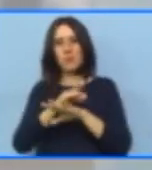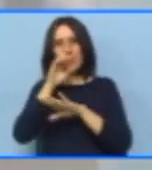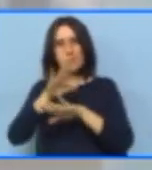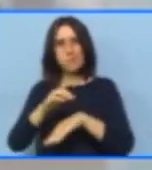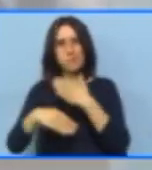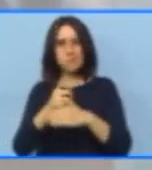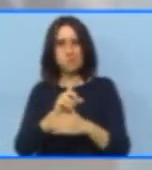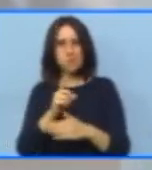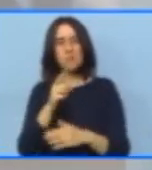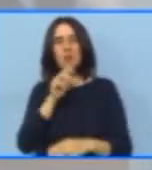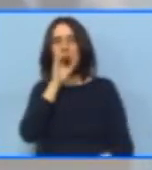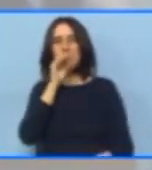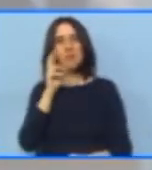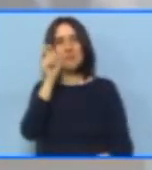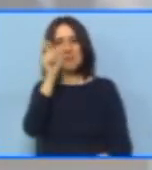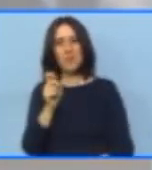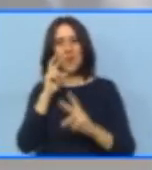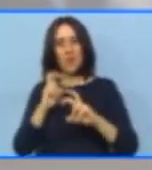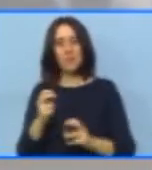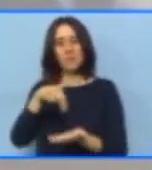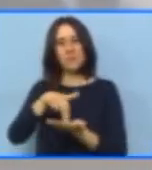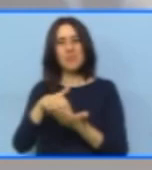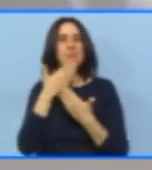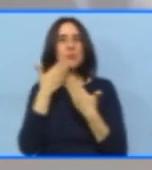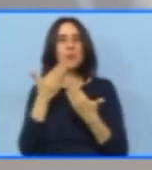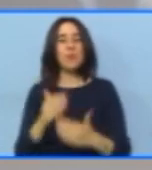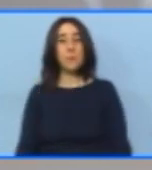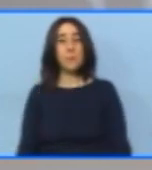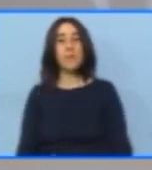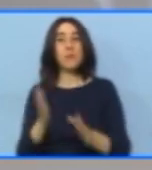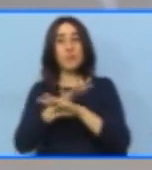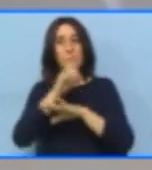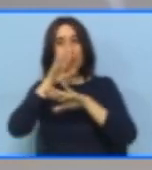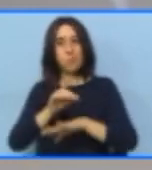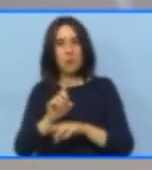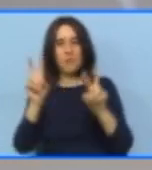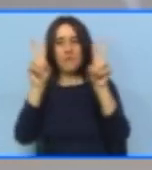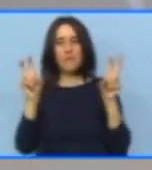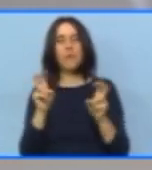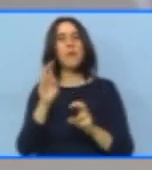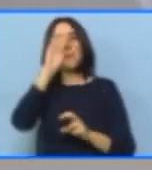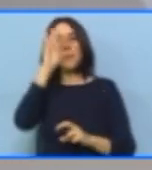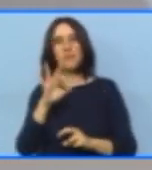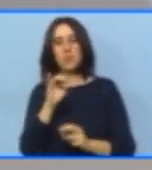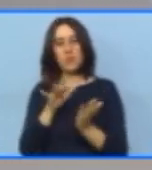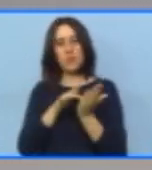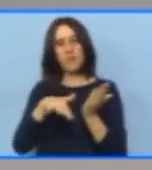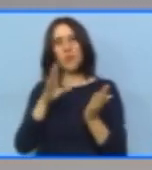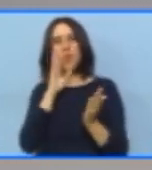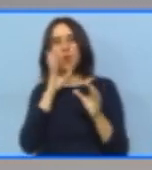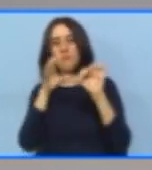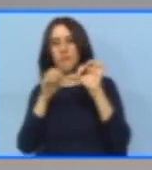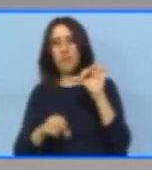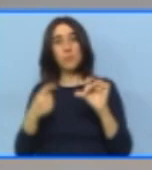mais acerca deste homem. Obrigado pela vossa presença. A Revolução Imparável do Papa Francisco é um livro que vai ser apresentado mais logo